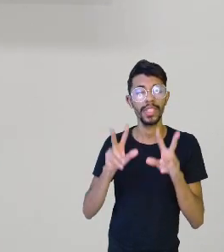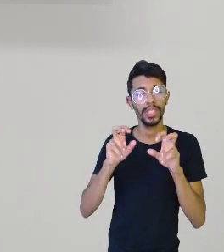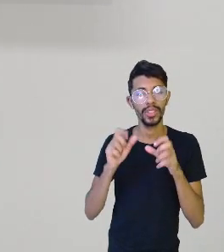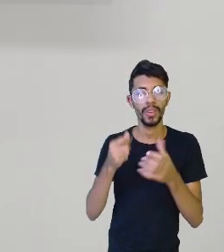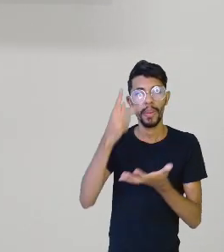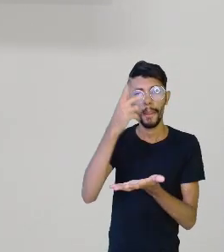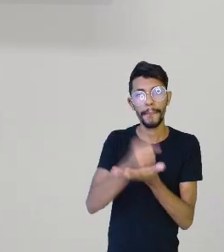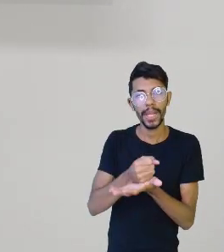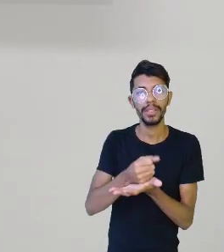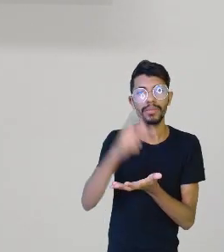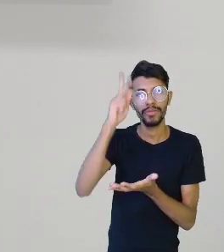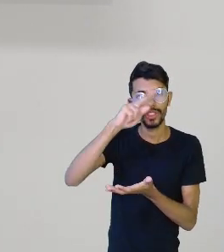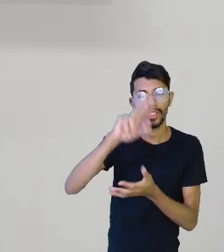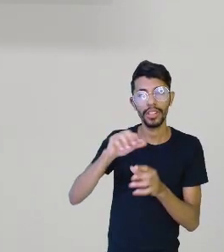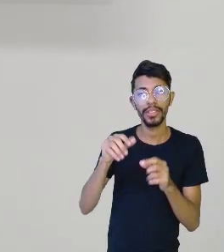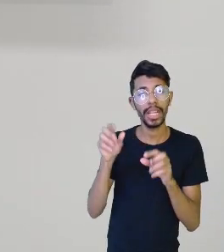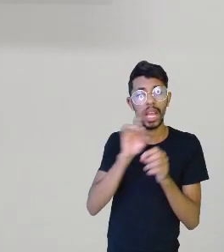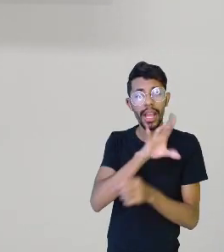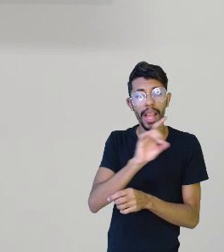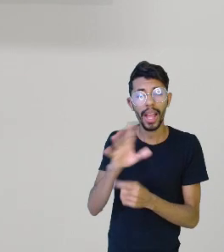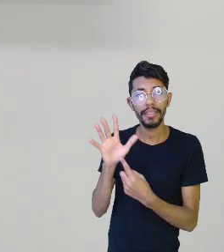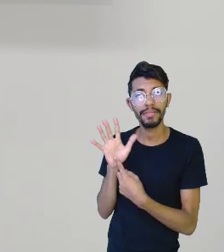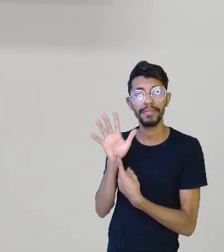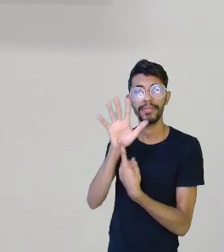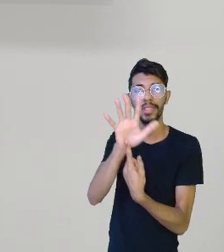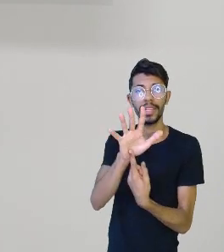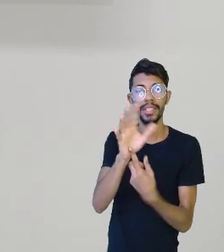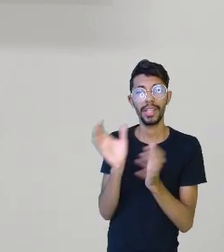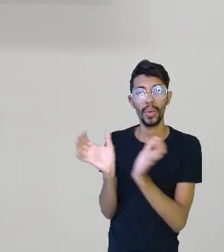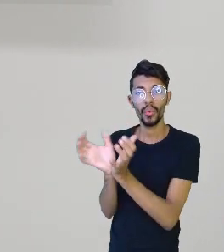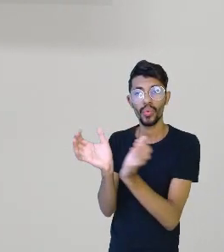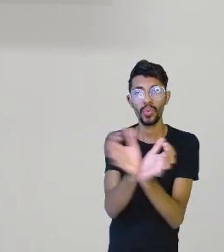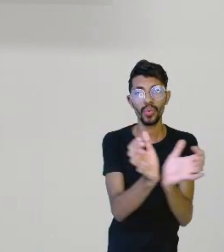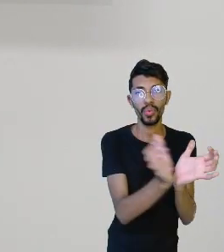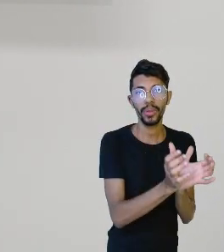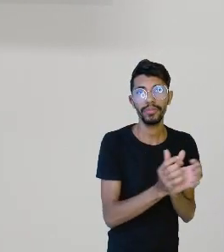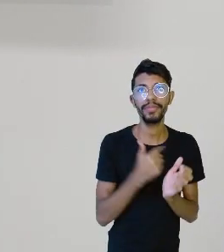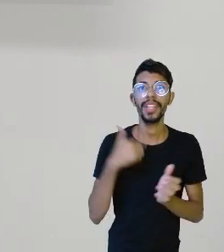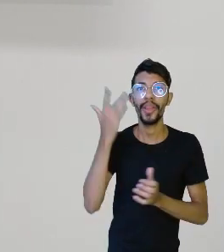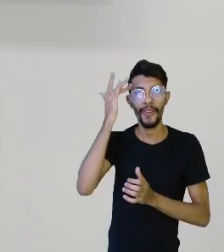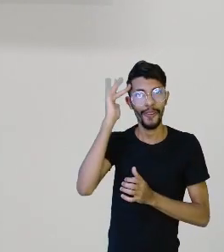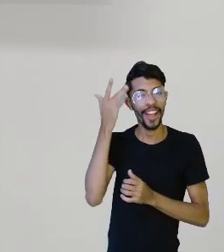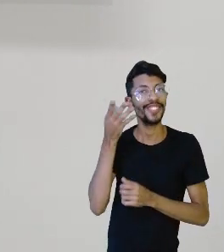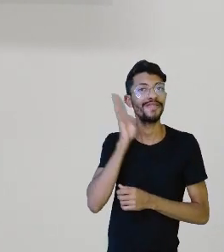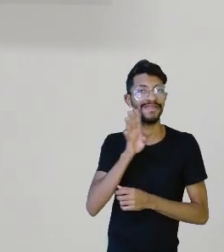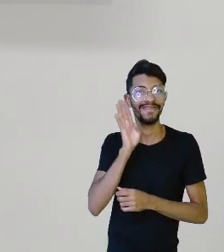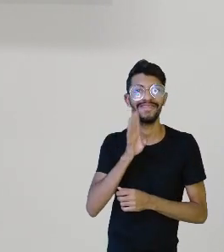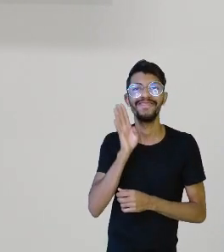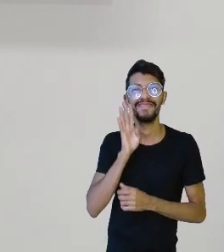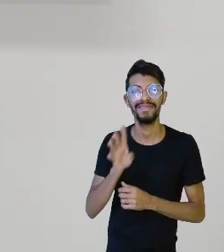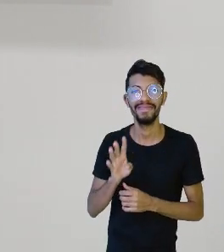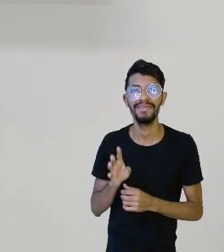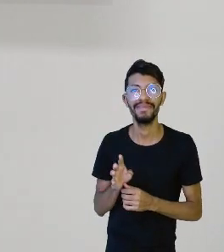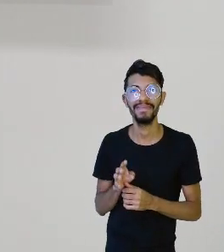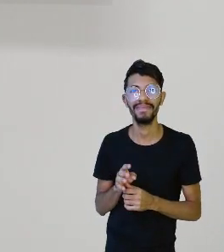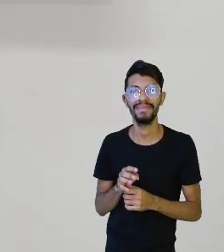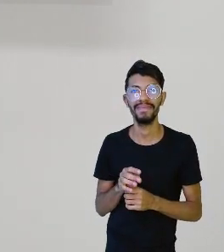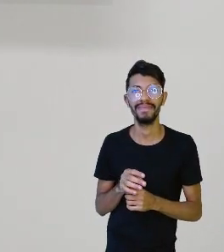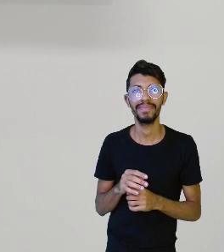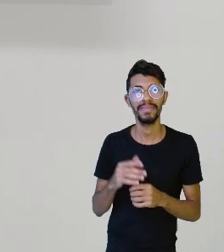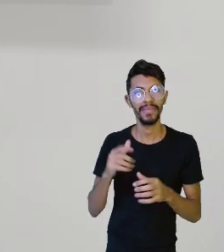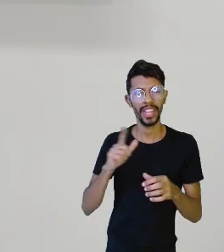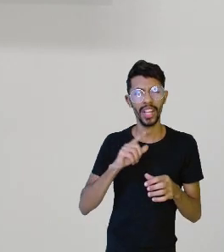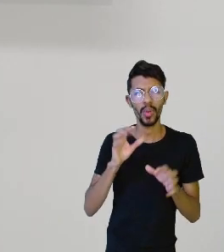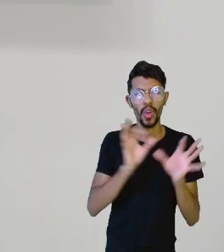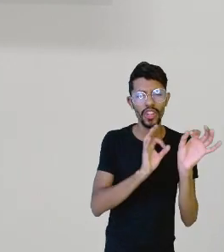patrimônio histórico e cada um apresenta por equipes. Eu acho que vai ficar um trabalho bem legal, fazendo uma